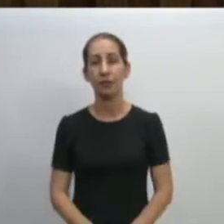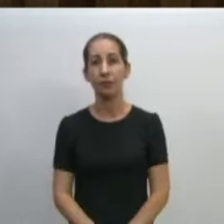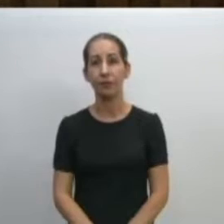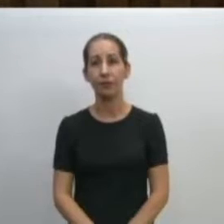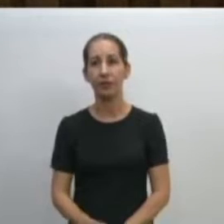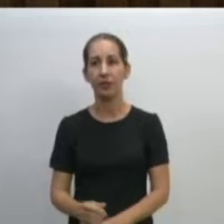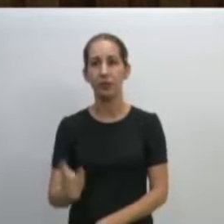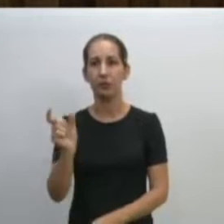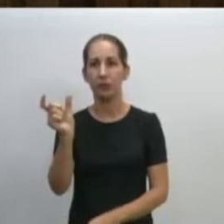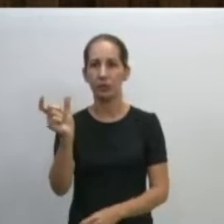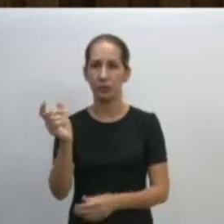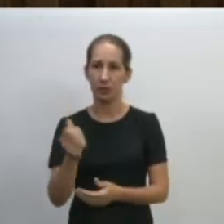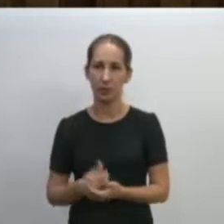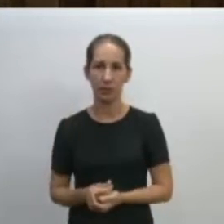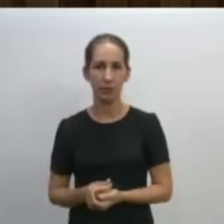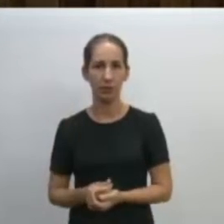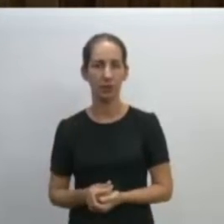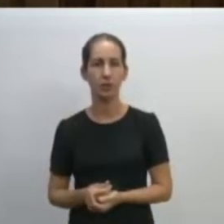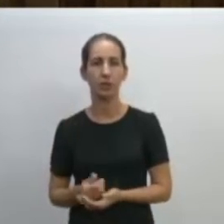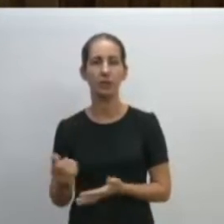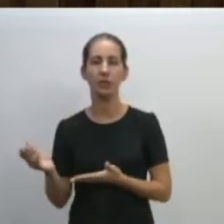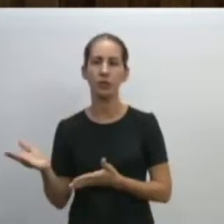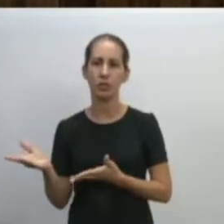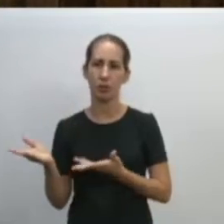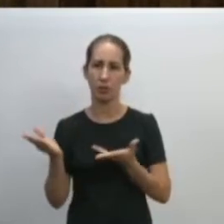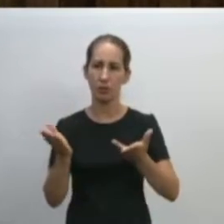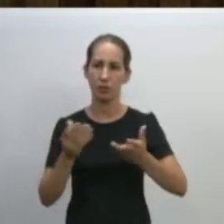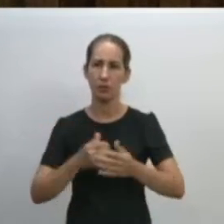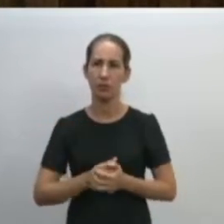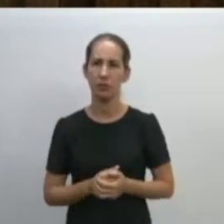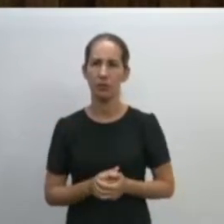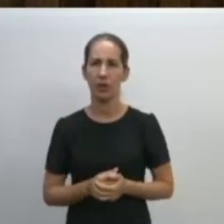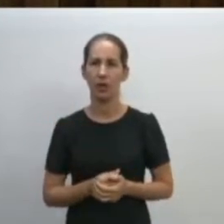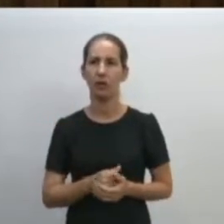Com a palavra, a vereadora Ana Paula.